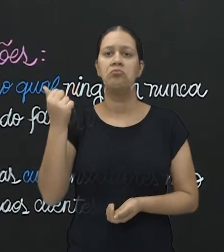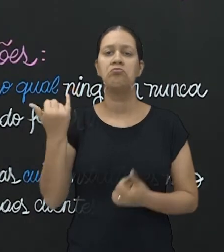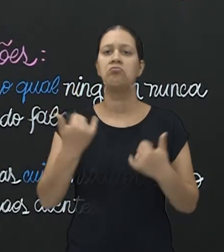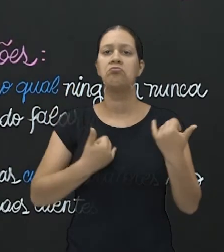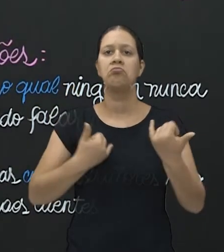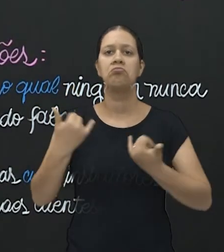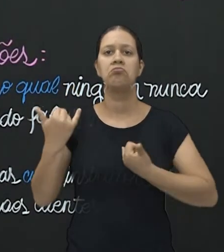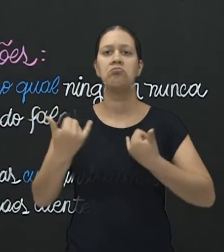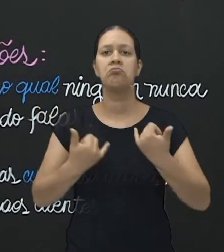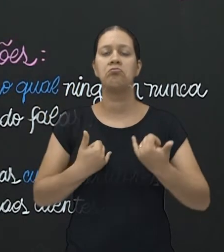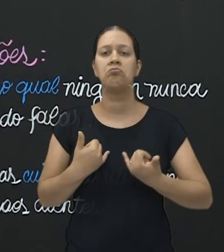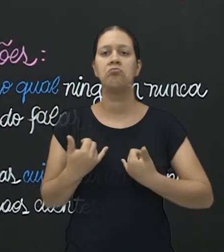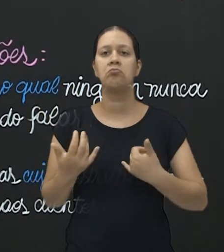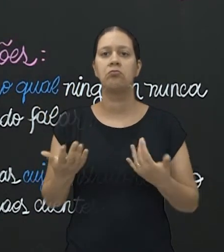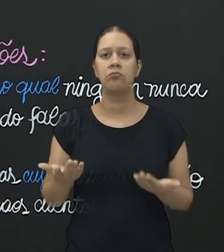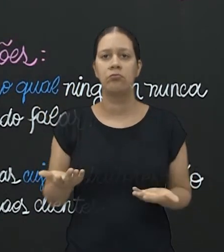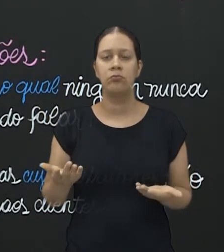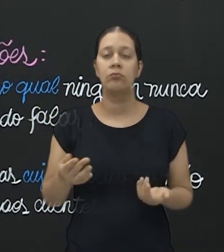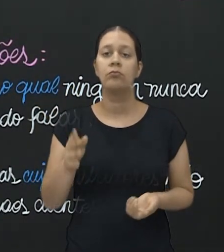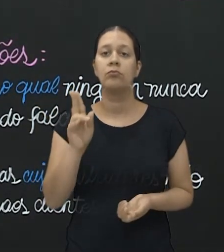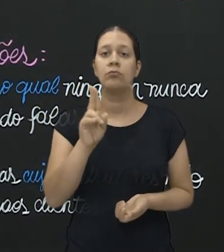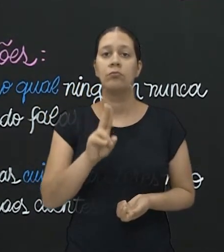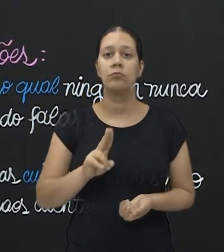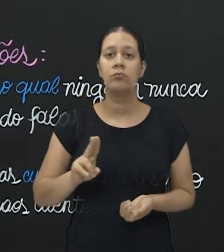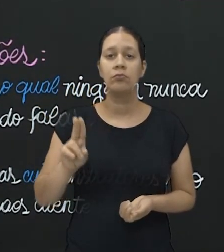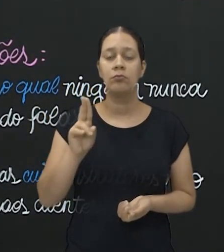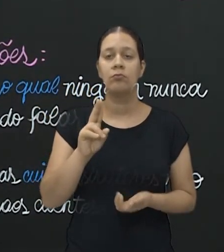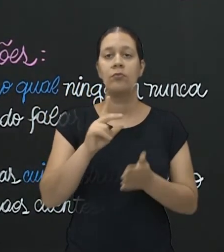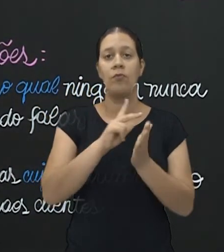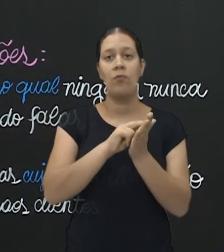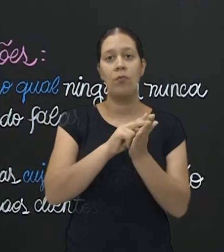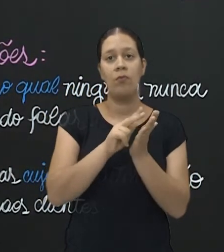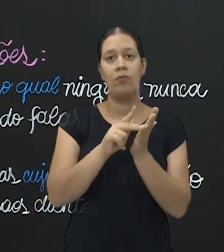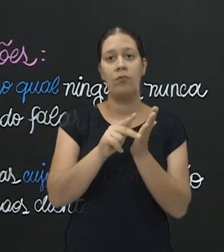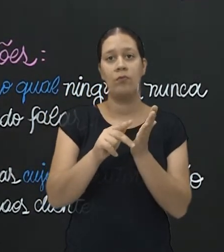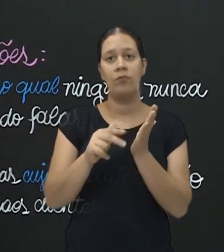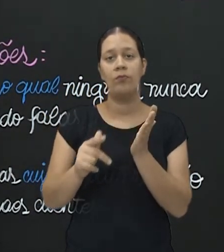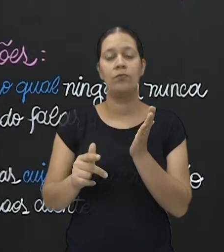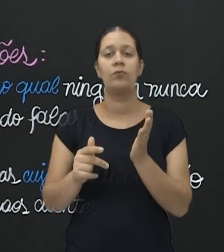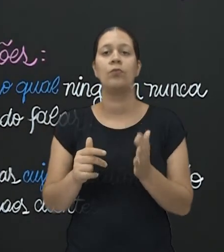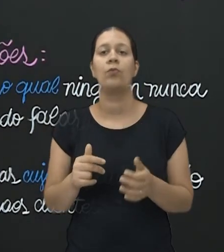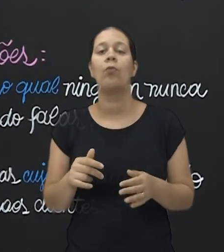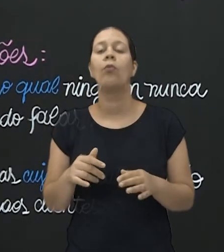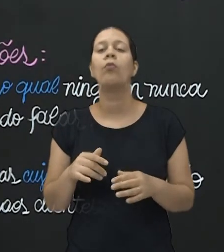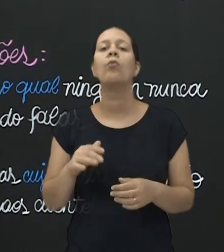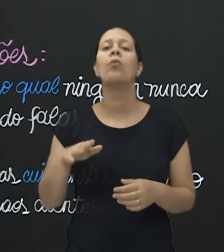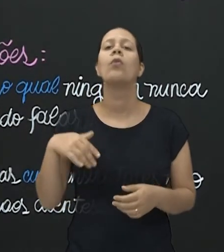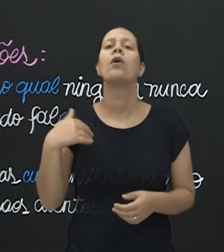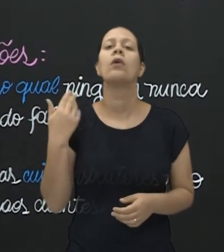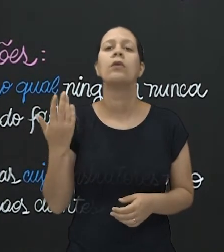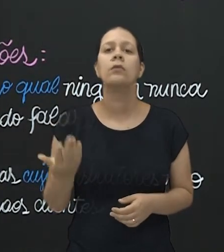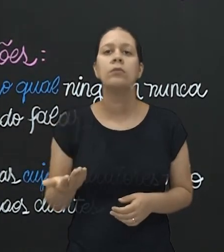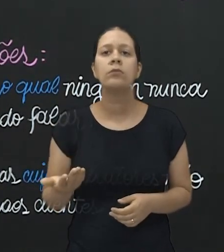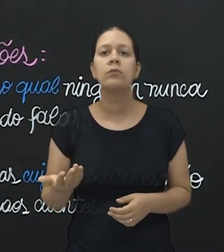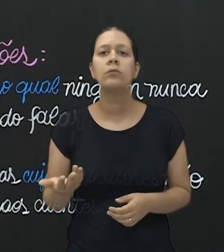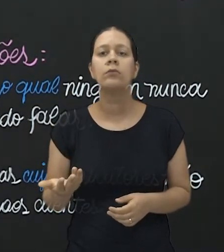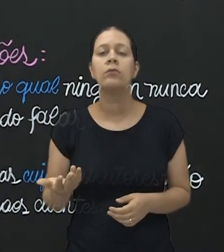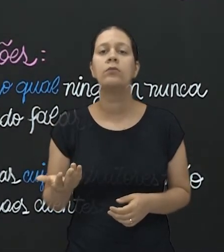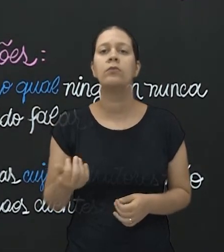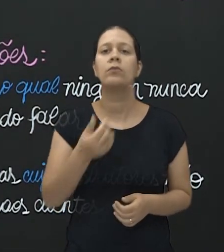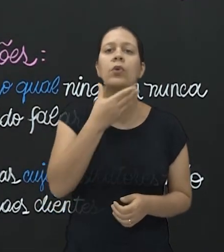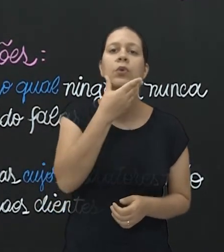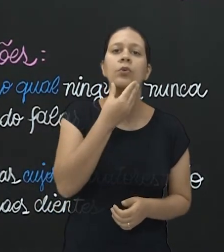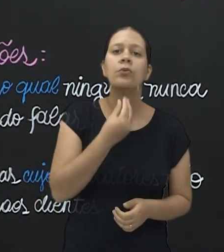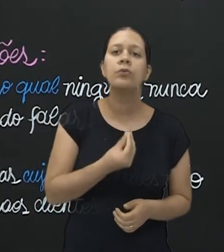falar. Nesse caso aqui nós temos a utilização de uma variação, né, de um pronome variável como o qual, e nesse caso ele está no